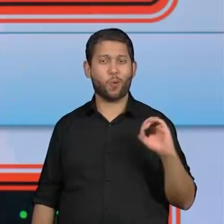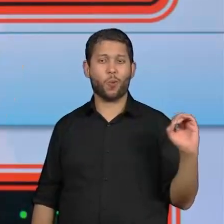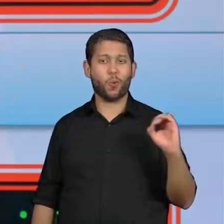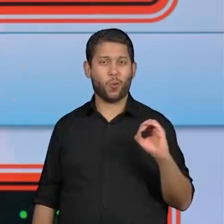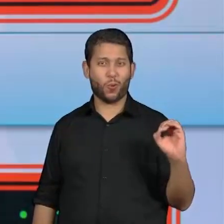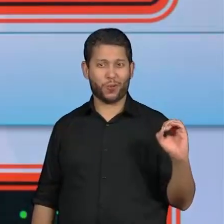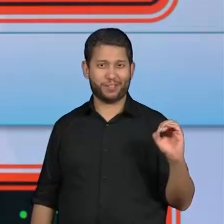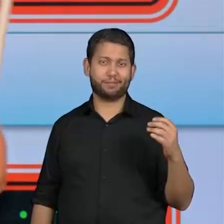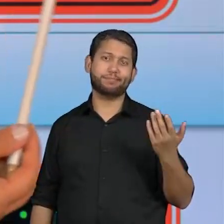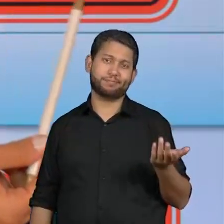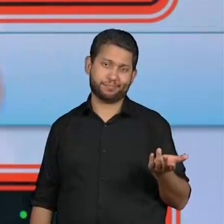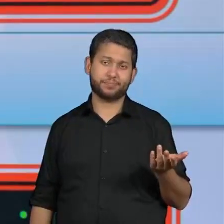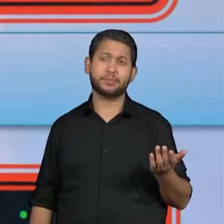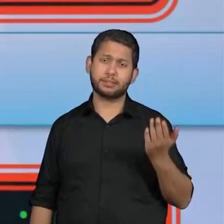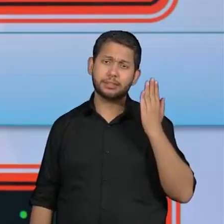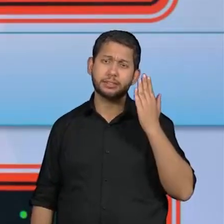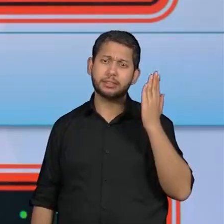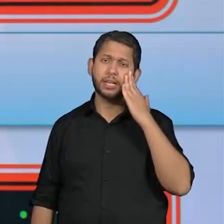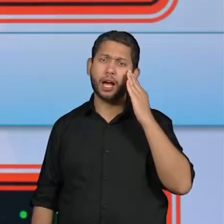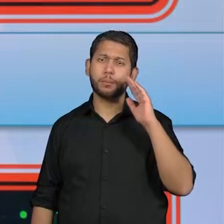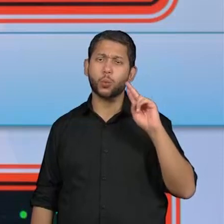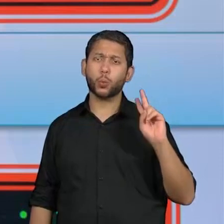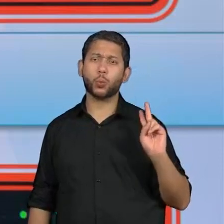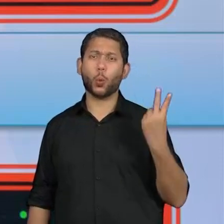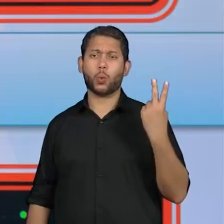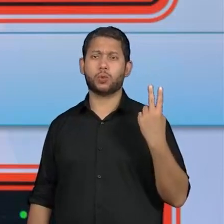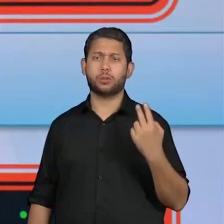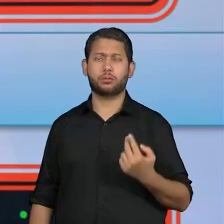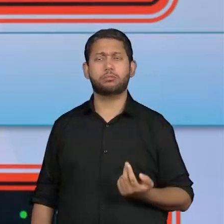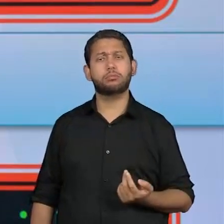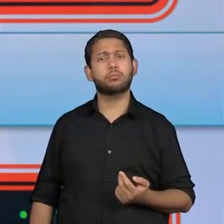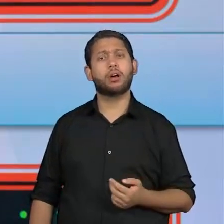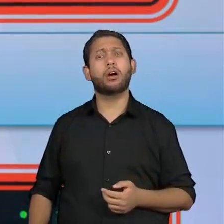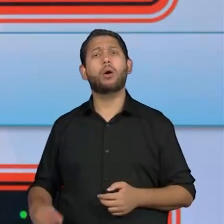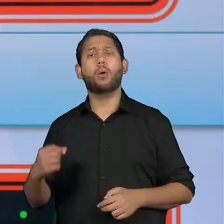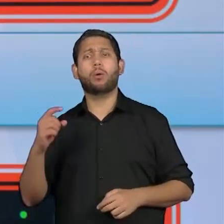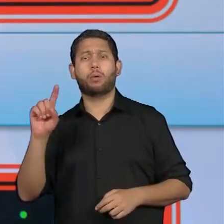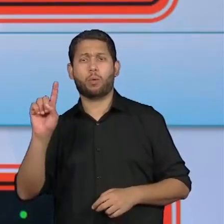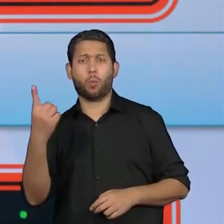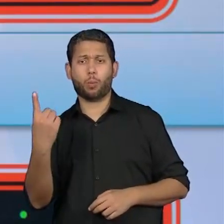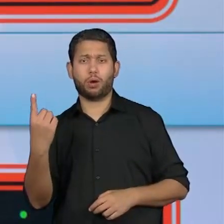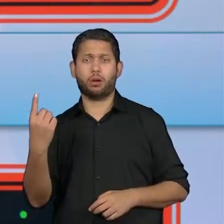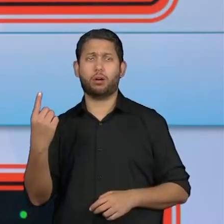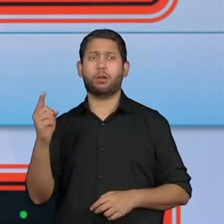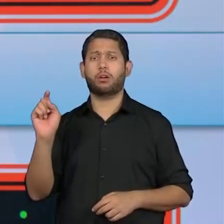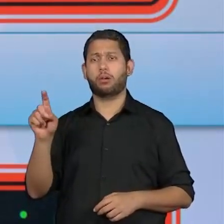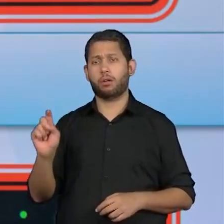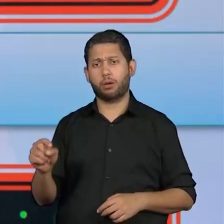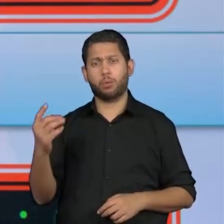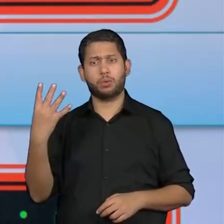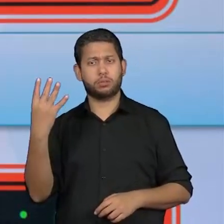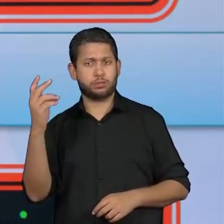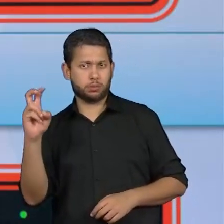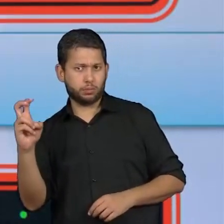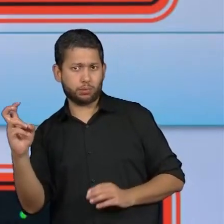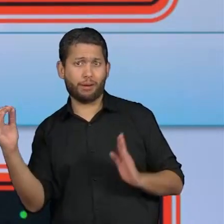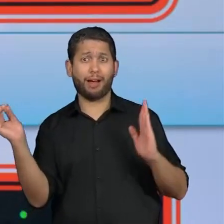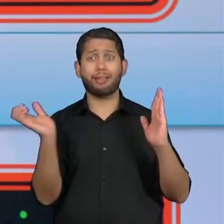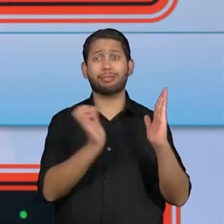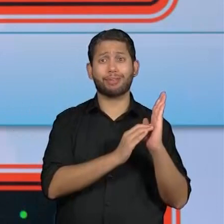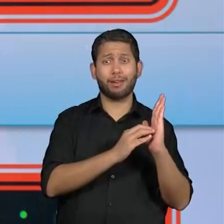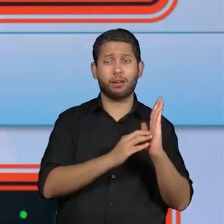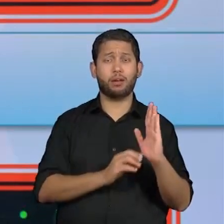cheia. Então, 14 horas. Qual foi o tempo transcorrido entre o primeiro